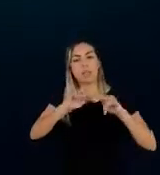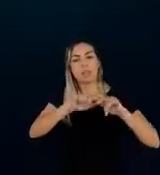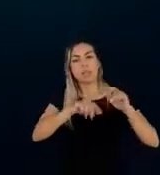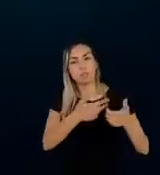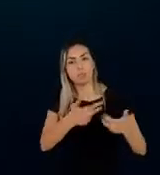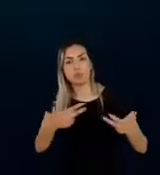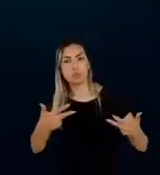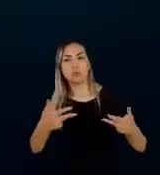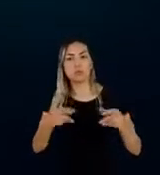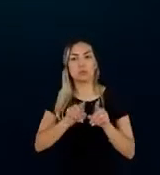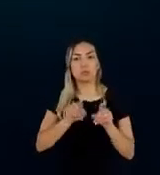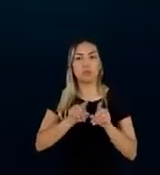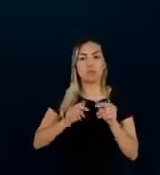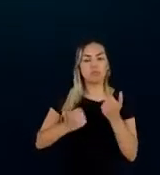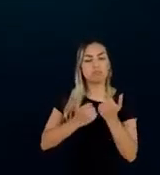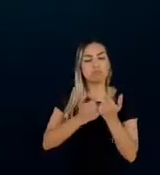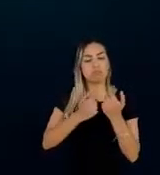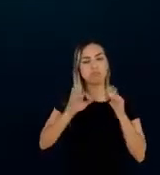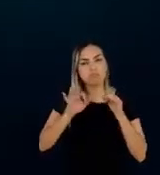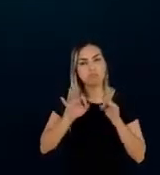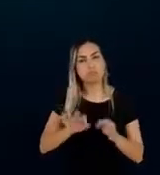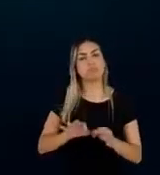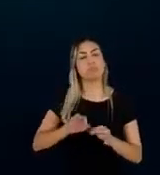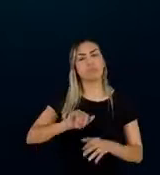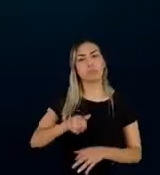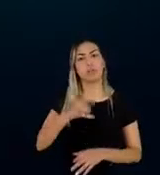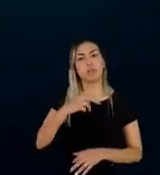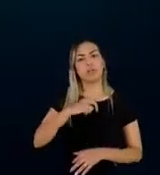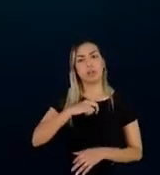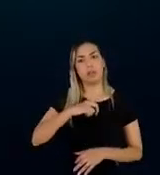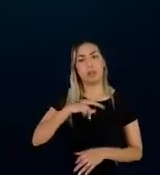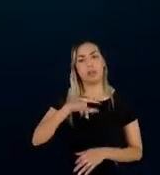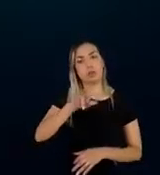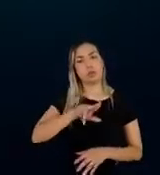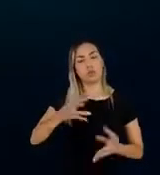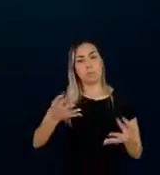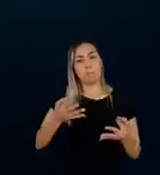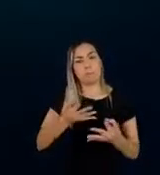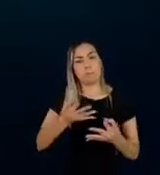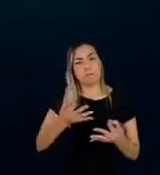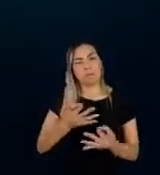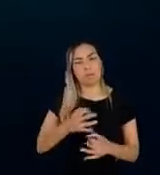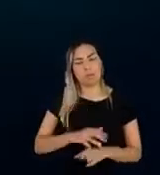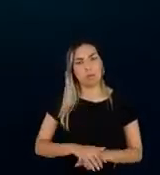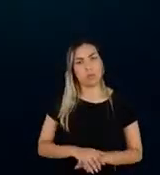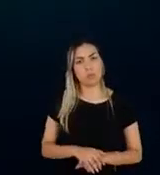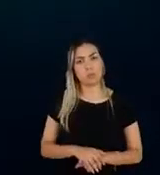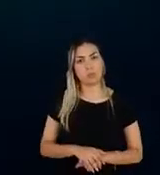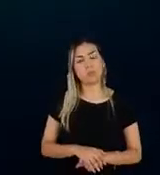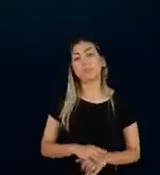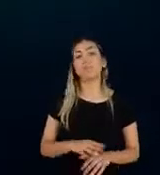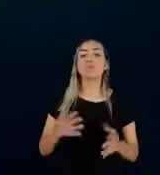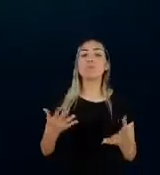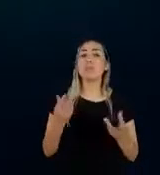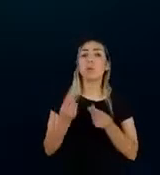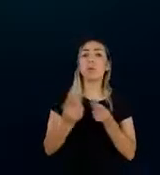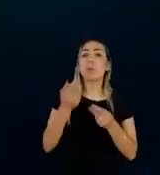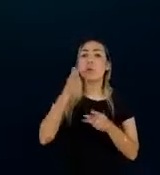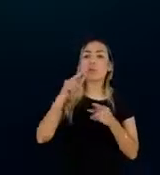recursos realmente utilizados de forma mais eficiente. E como nós vamos chegar lá? Vamos chegar